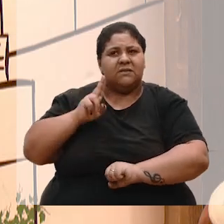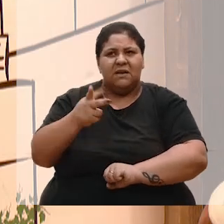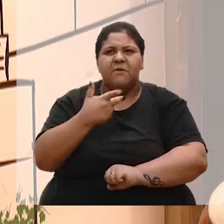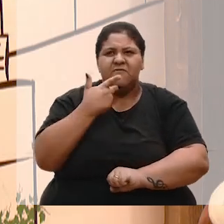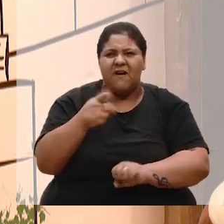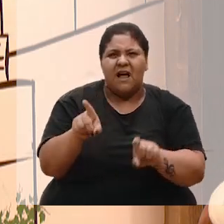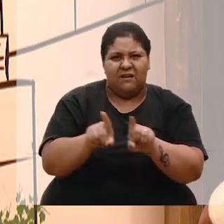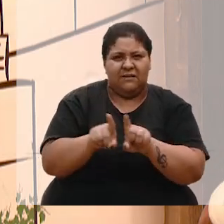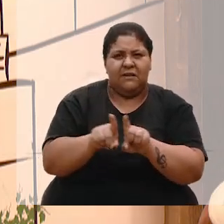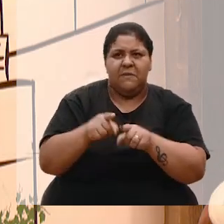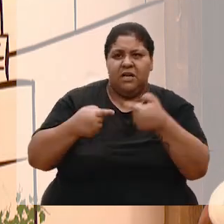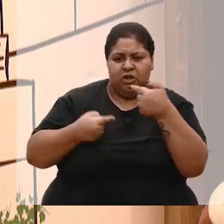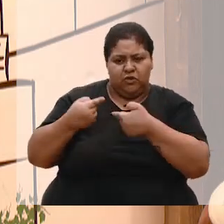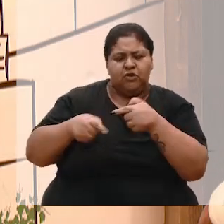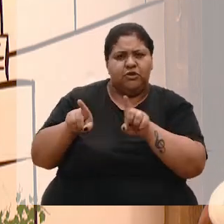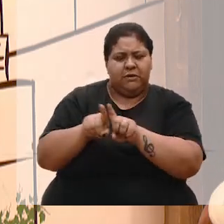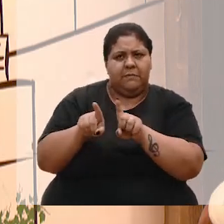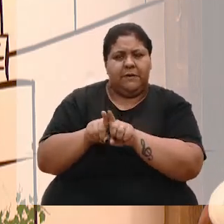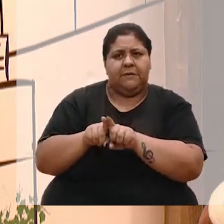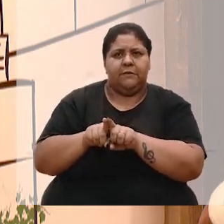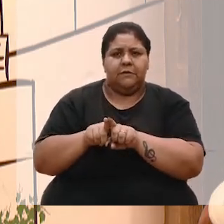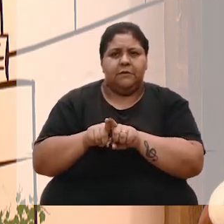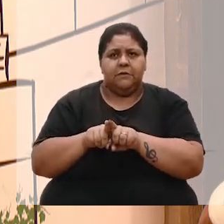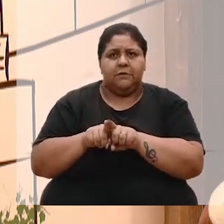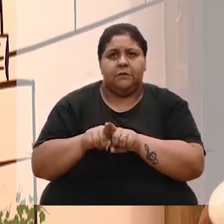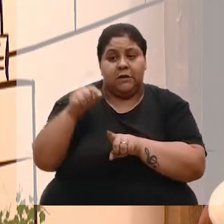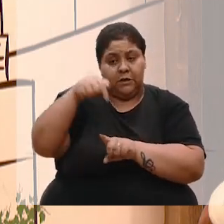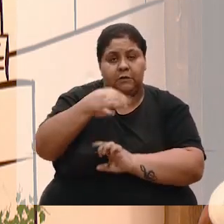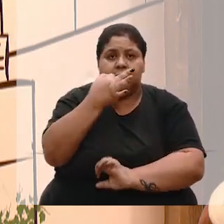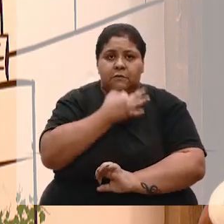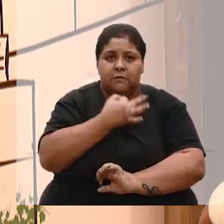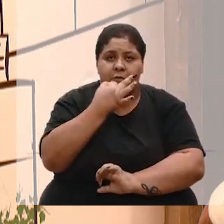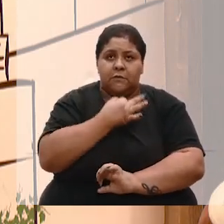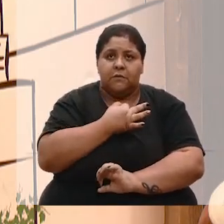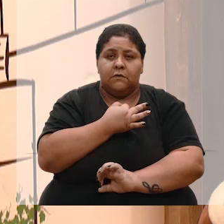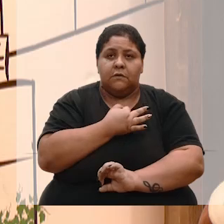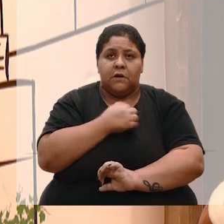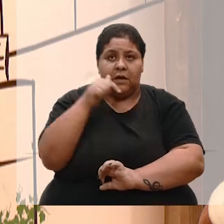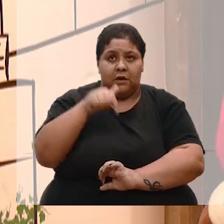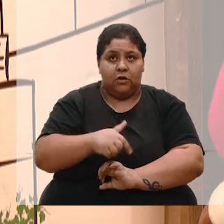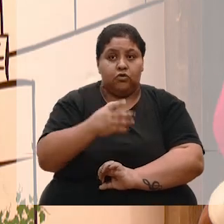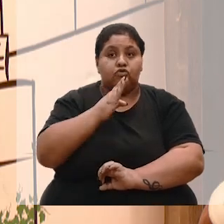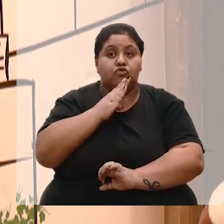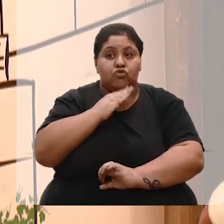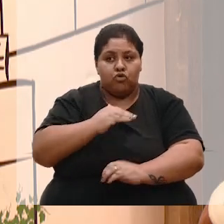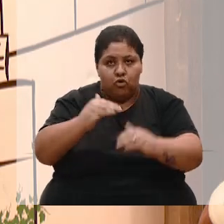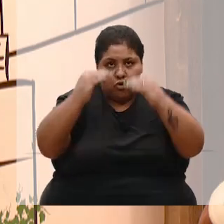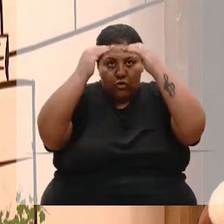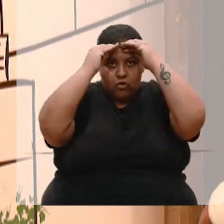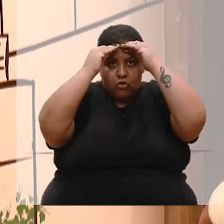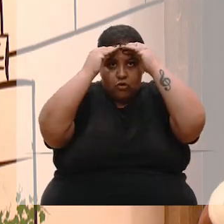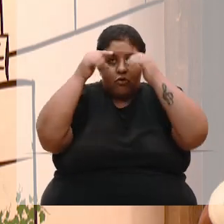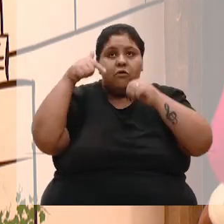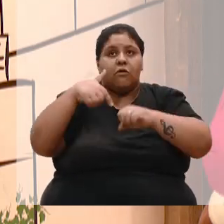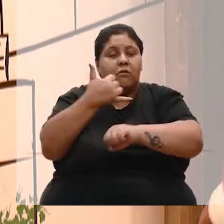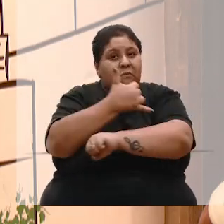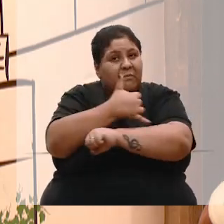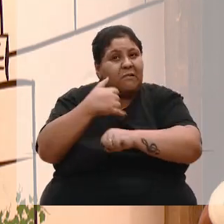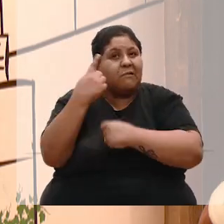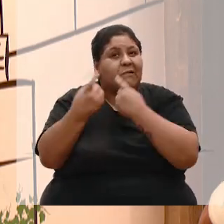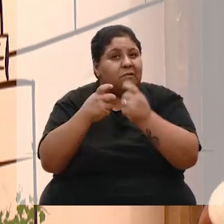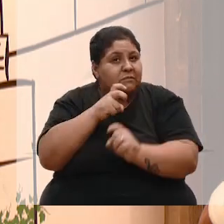tenho muito debatido nessa tecla, aqui em Caxias eu sou conhecida e respeitada, e mesmo assim eu passo por